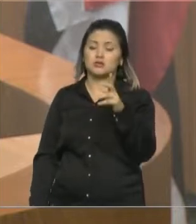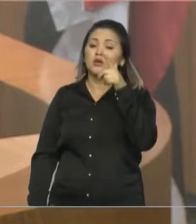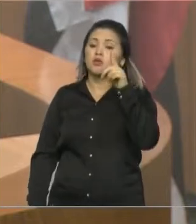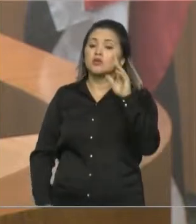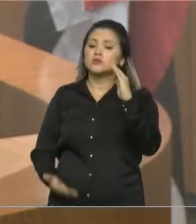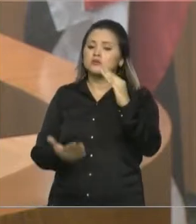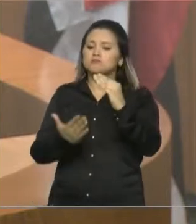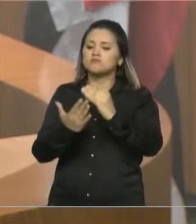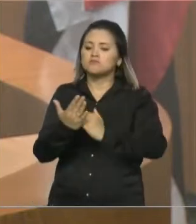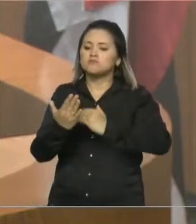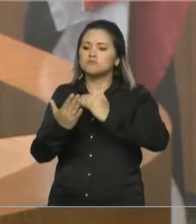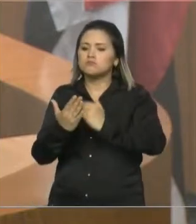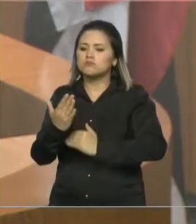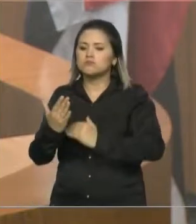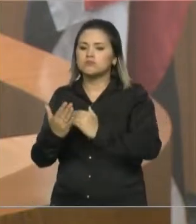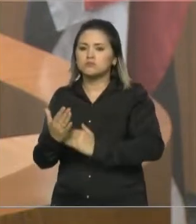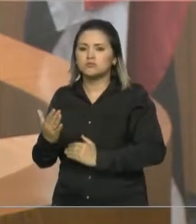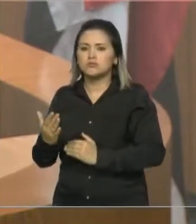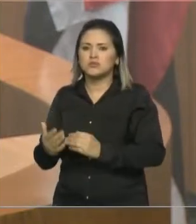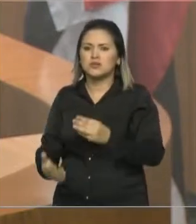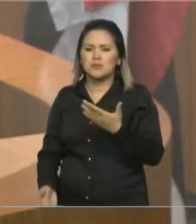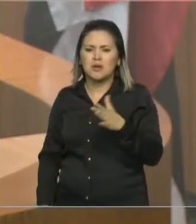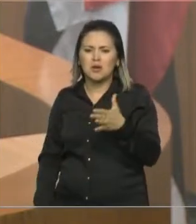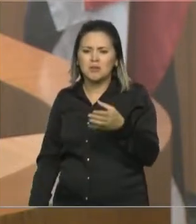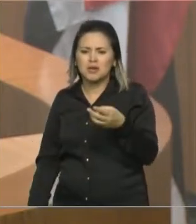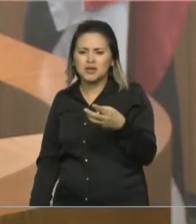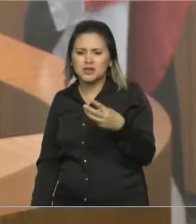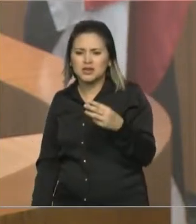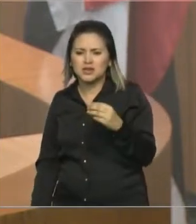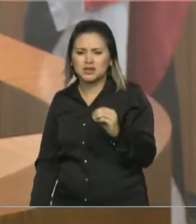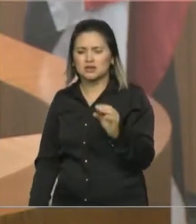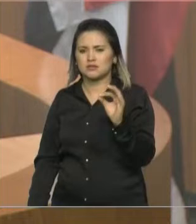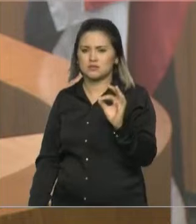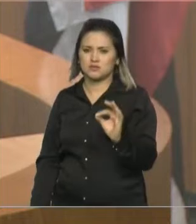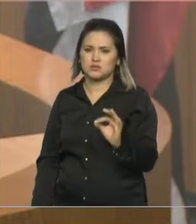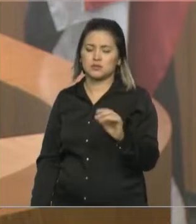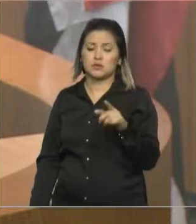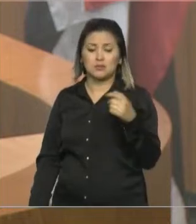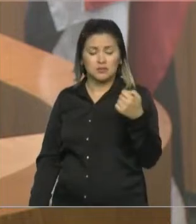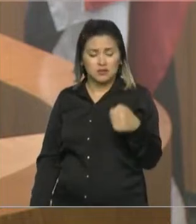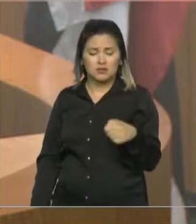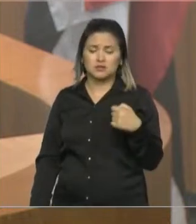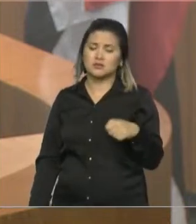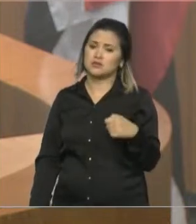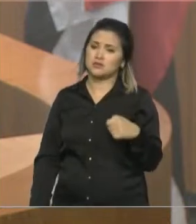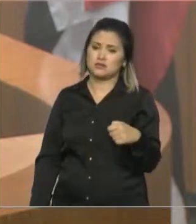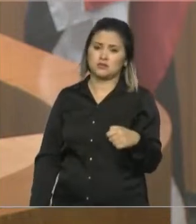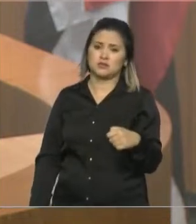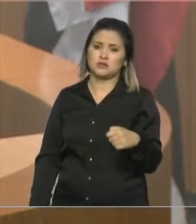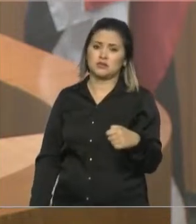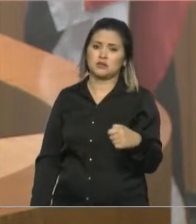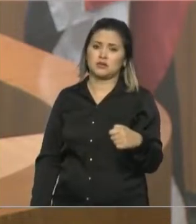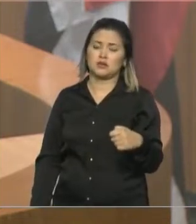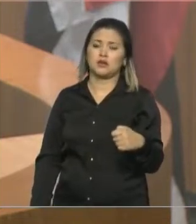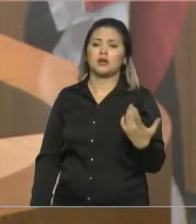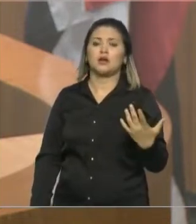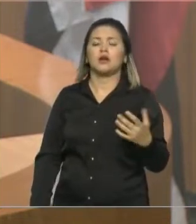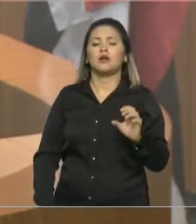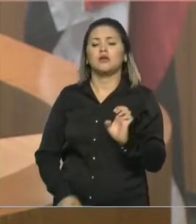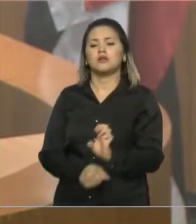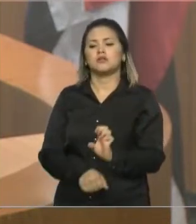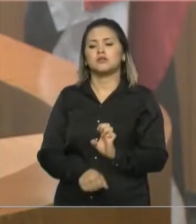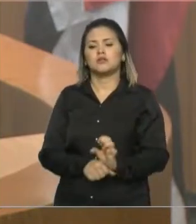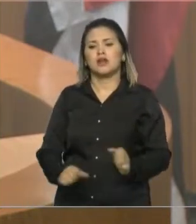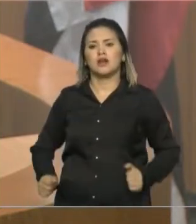para praticamente 30%, e isso é necessário. As despesas do Estado com saúde têm